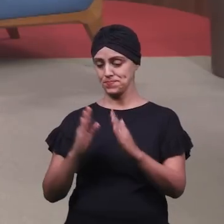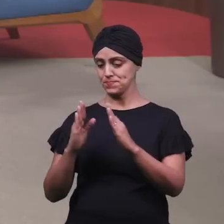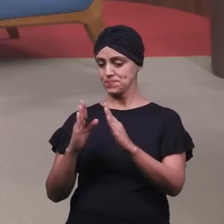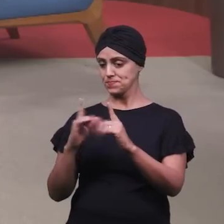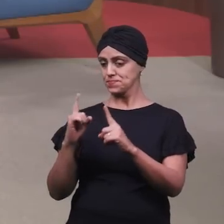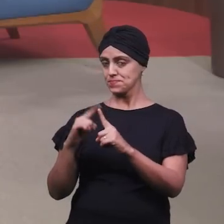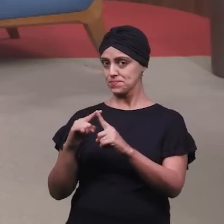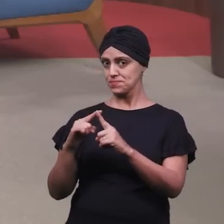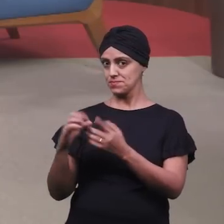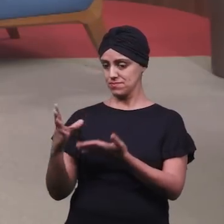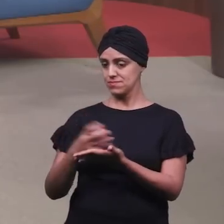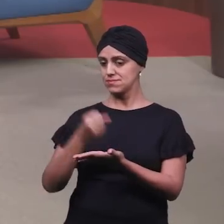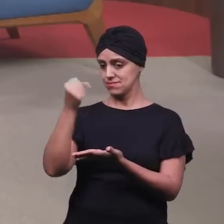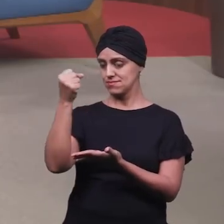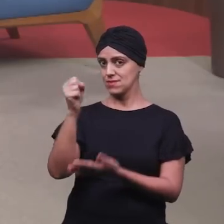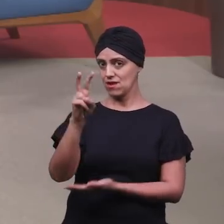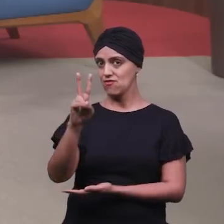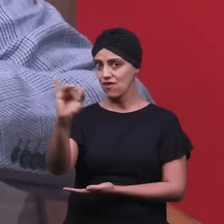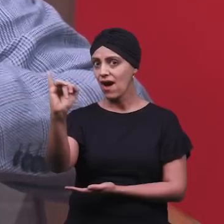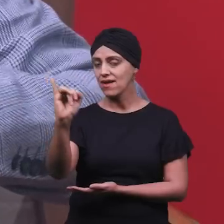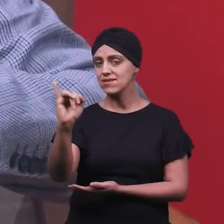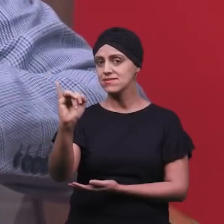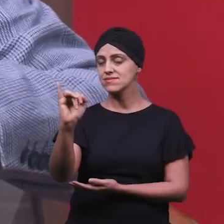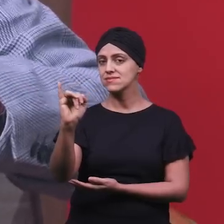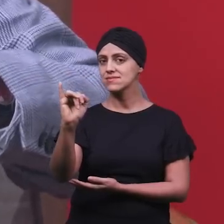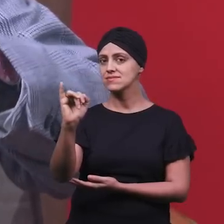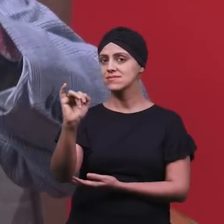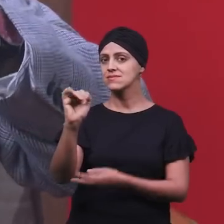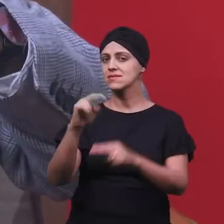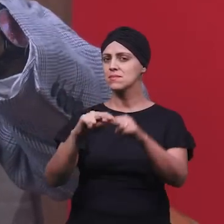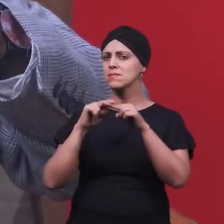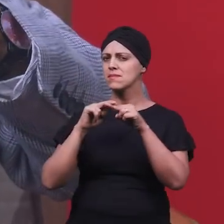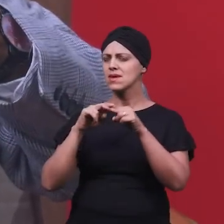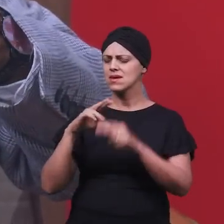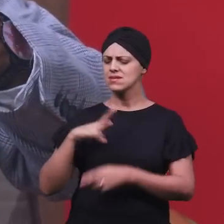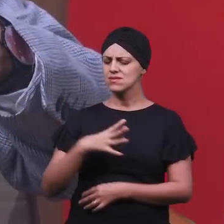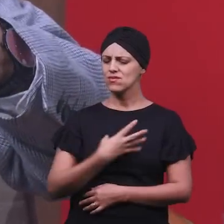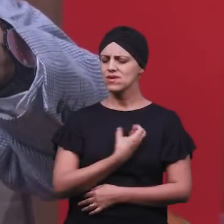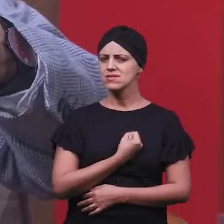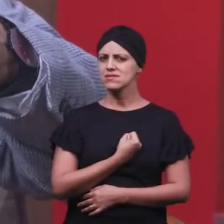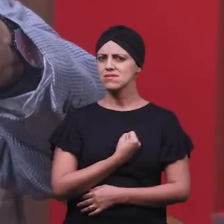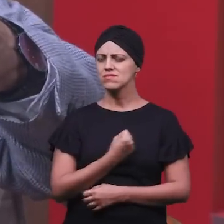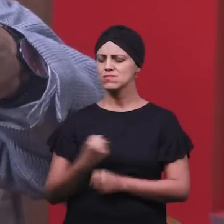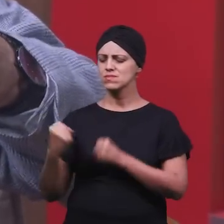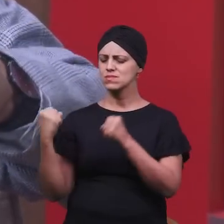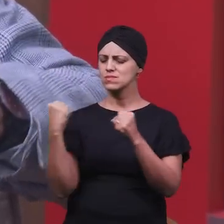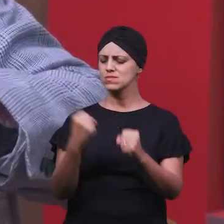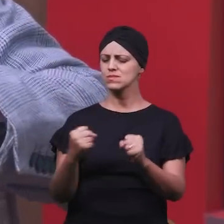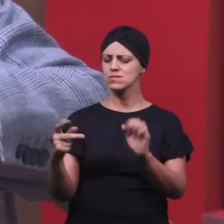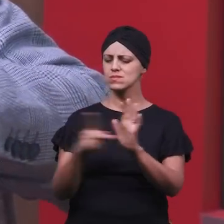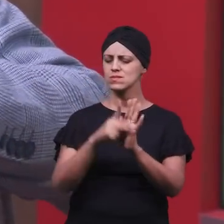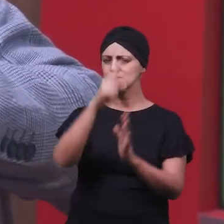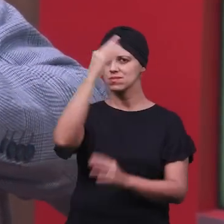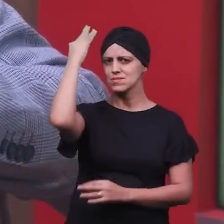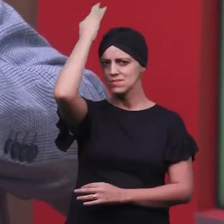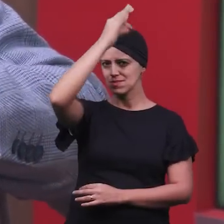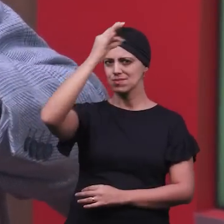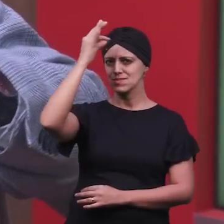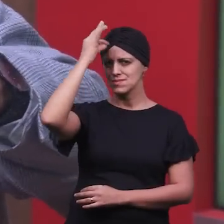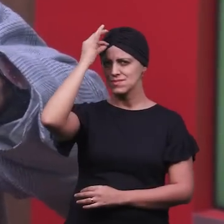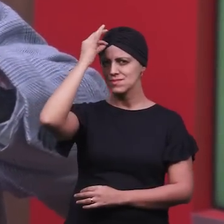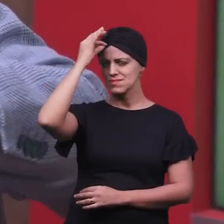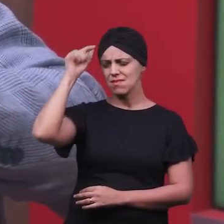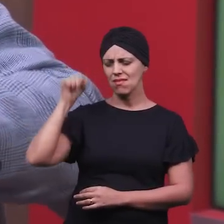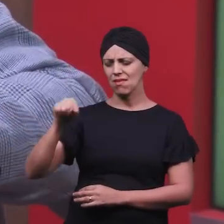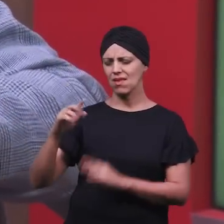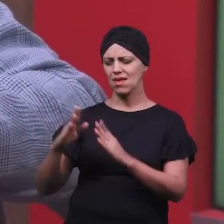A igreja que vai ser arrebatada através da redenção, do poder do